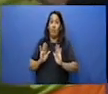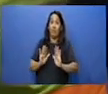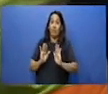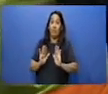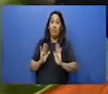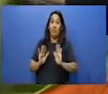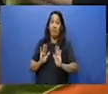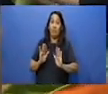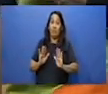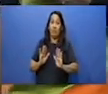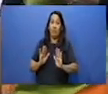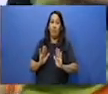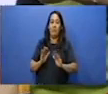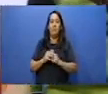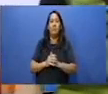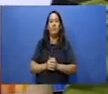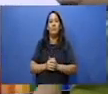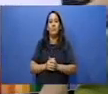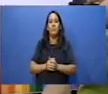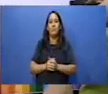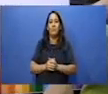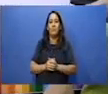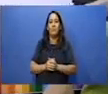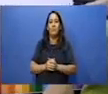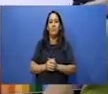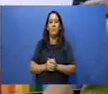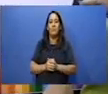dia da gravação, não tinha chegado aqui no Brasil, não. O